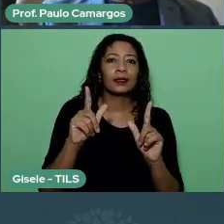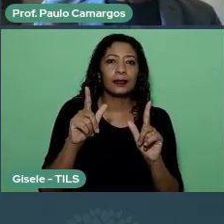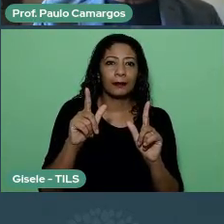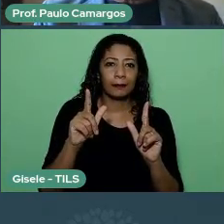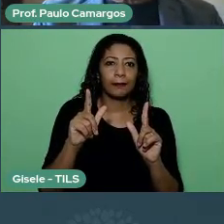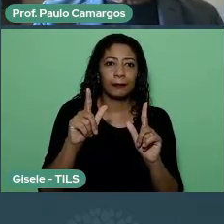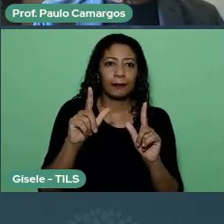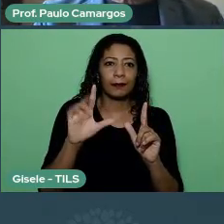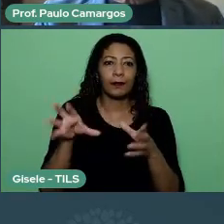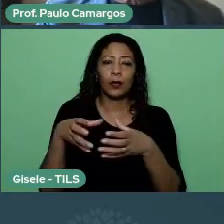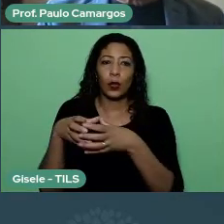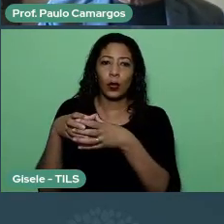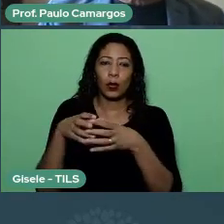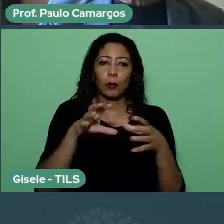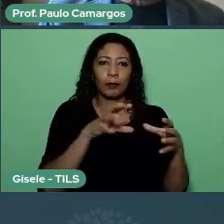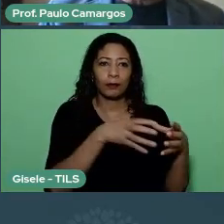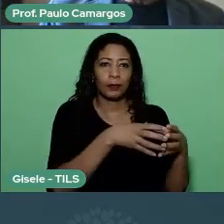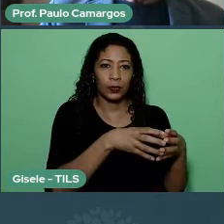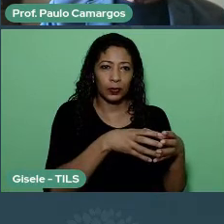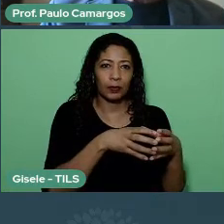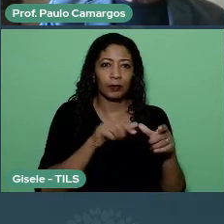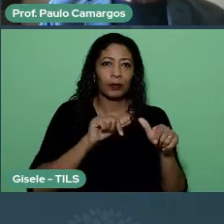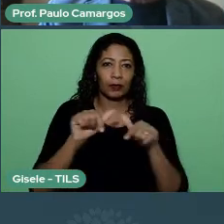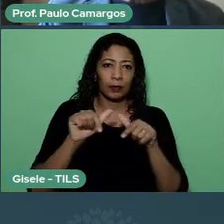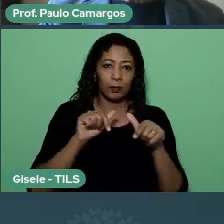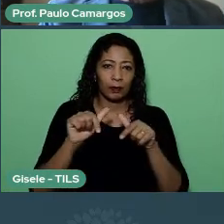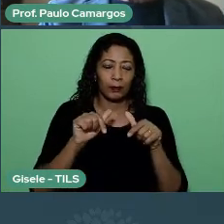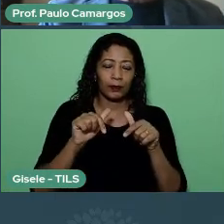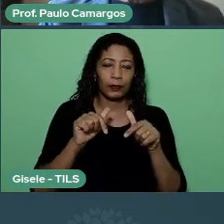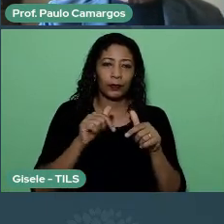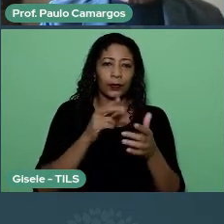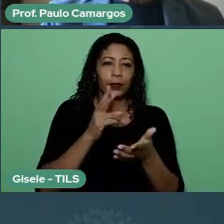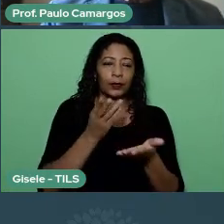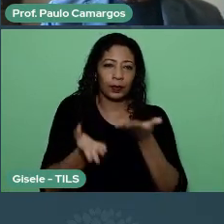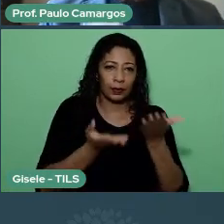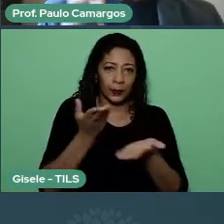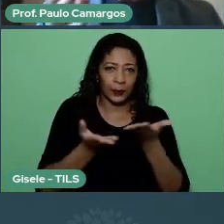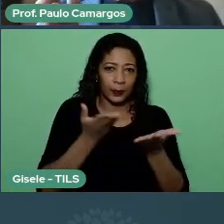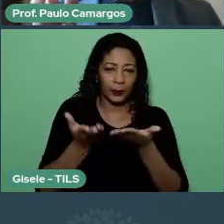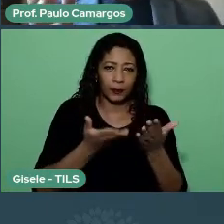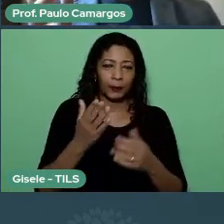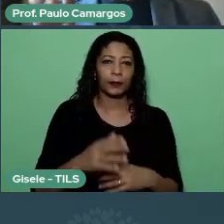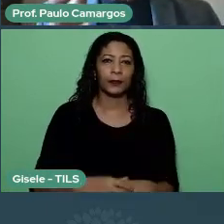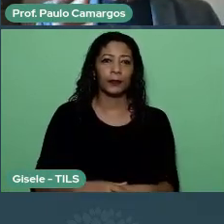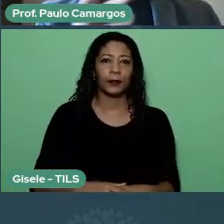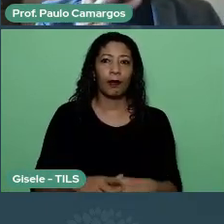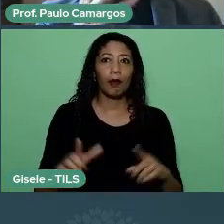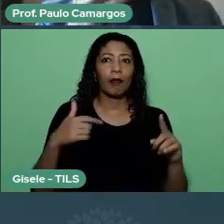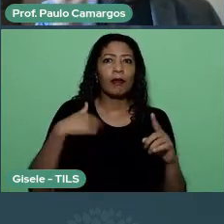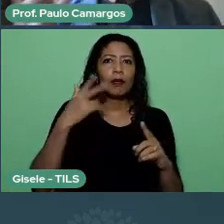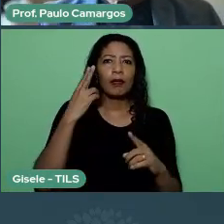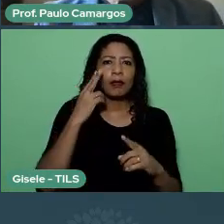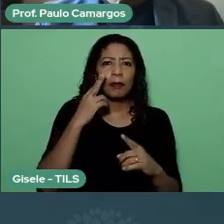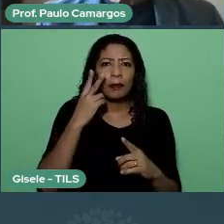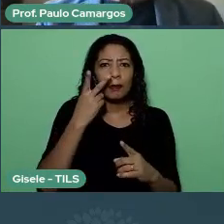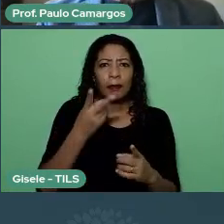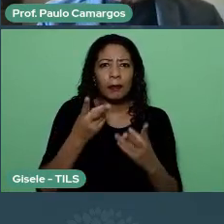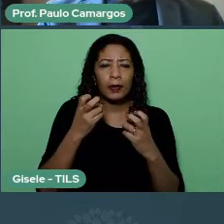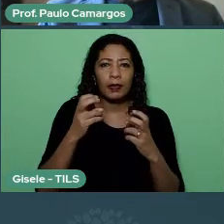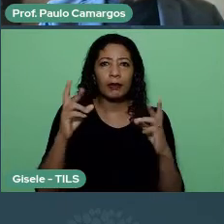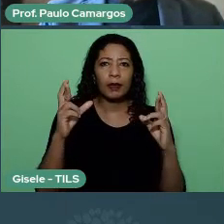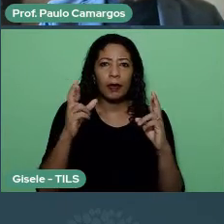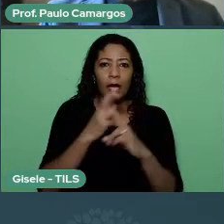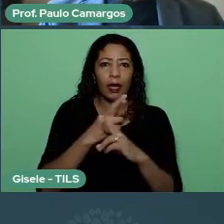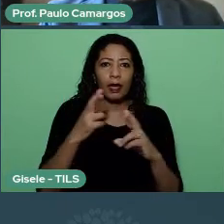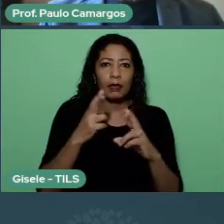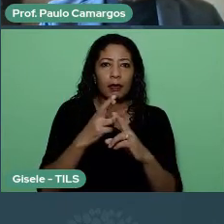um grupo, tratamento intermitente e tratamento contínuo. O que eu quero dizer com isso é o seguinte: houve uma correlação